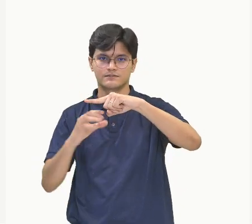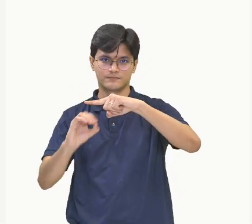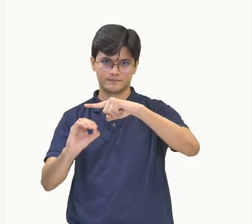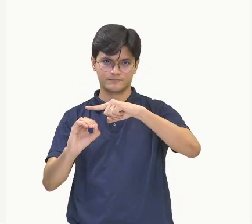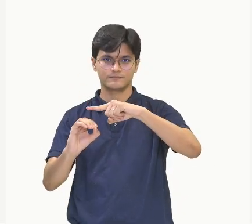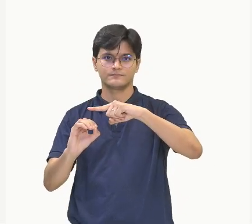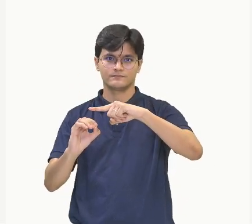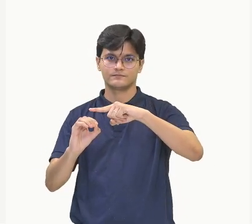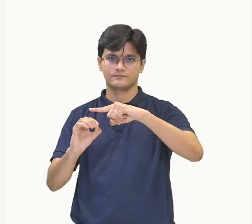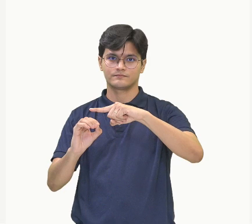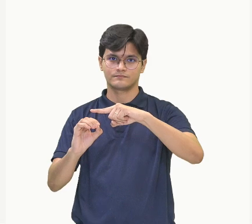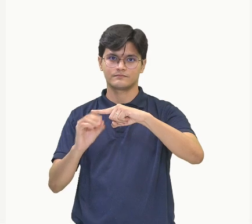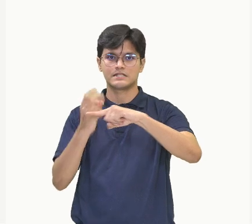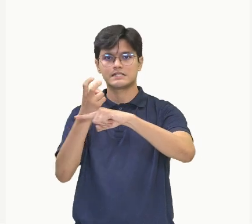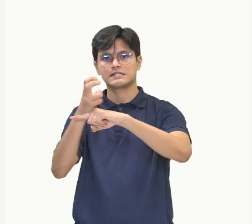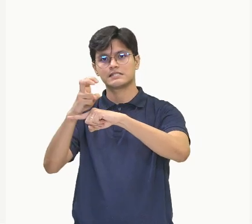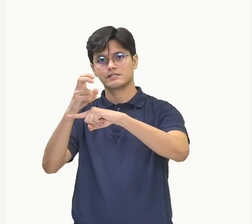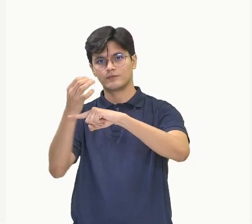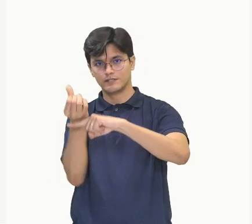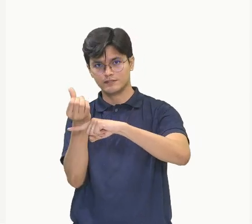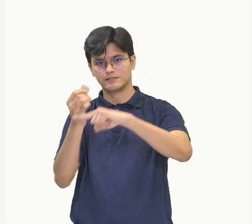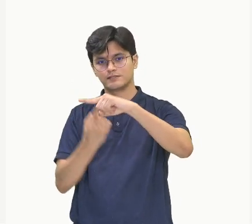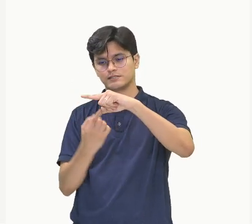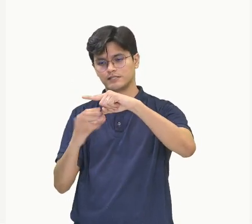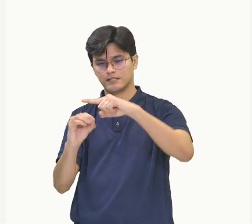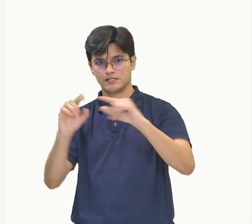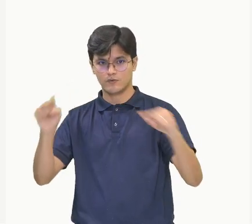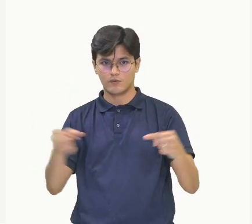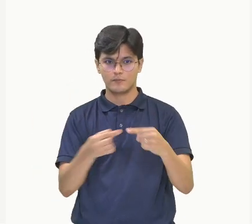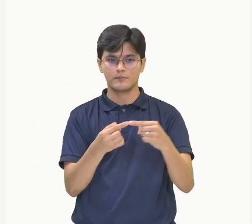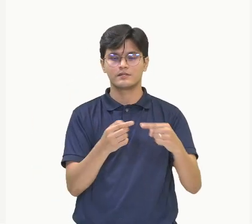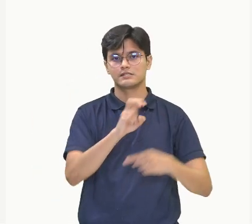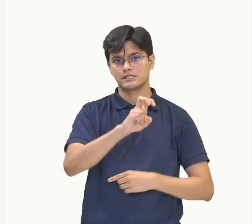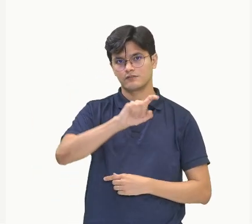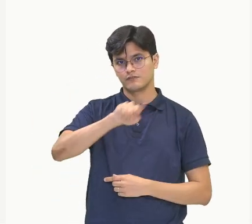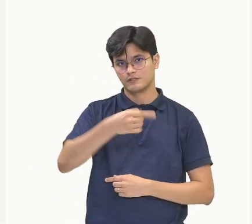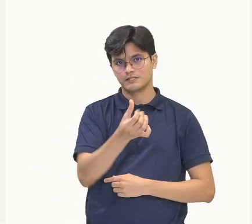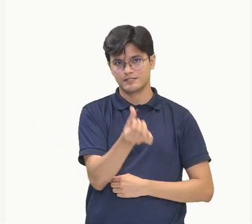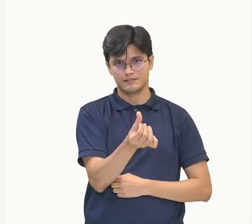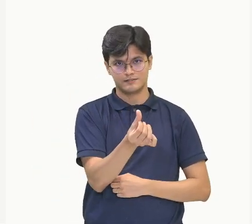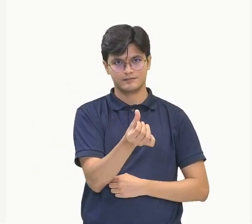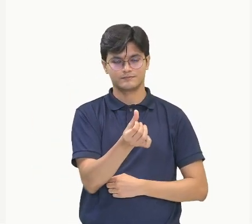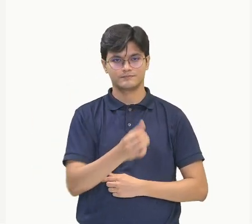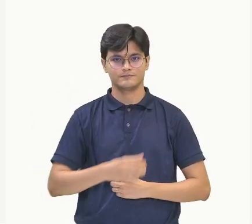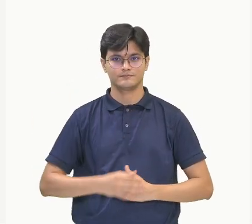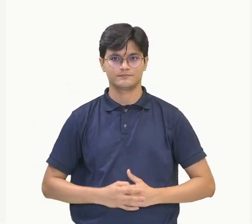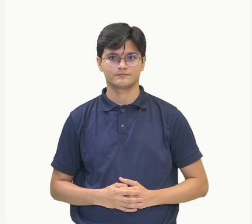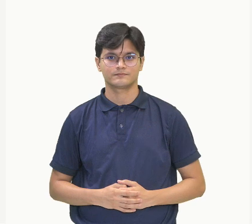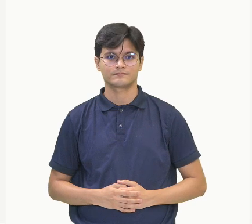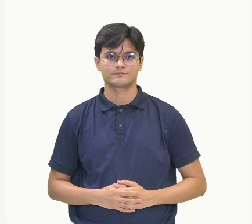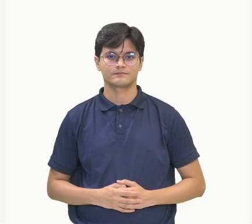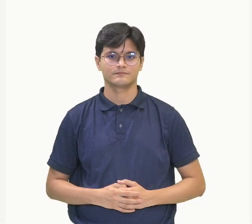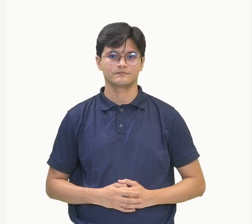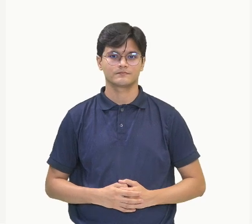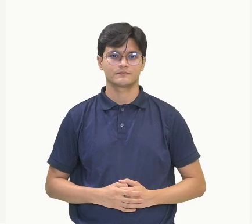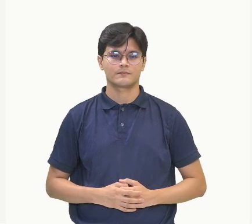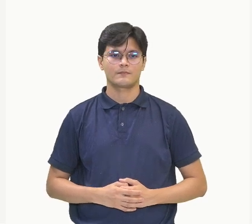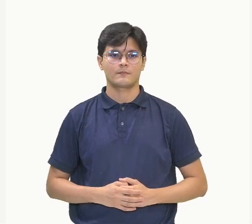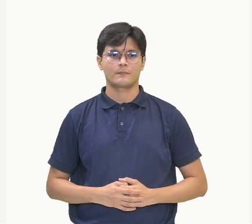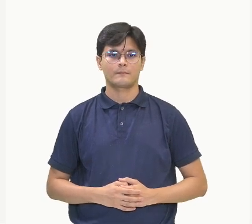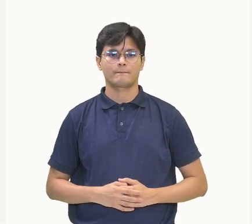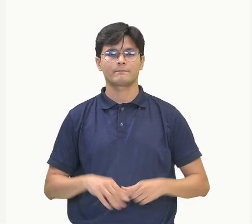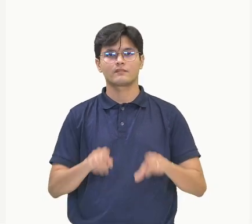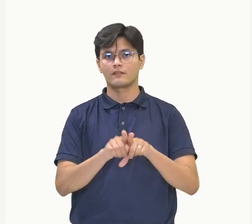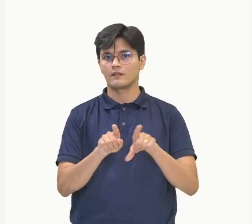inteiros e 6 décimos, é a mesma coisa que 56 dividido por 10. Da mesma forma aqui, ó,